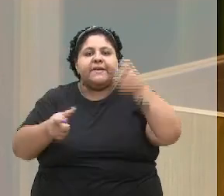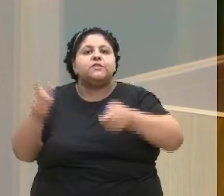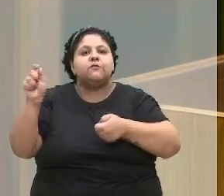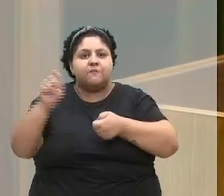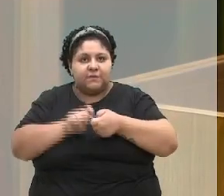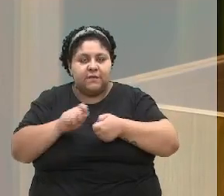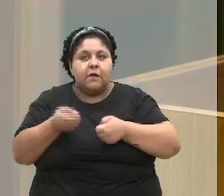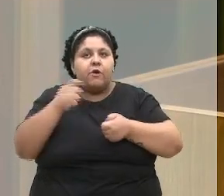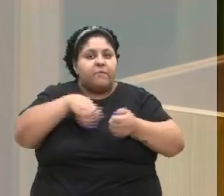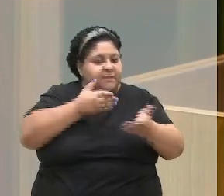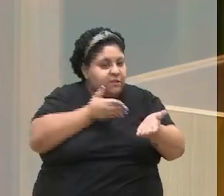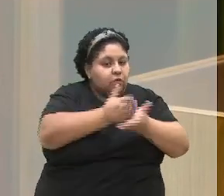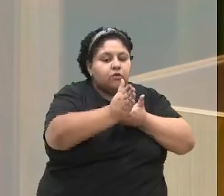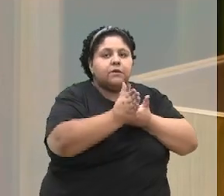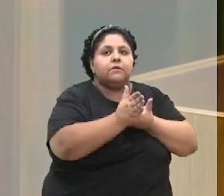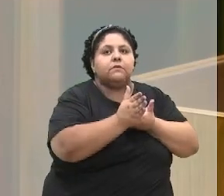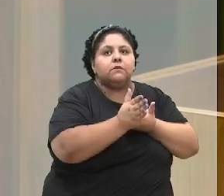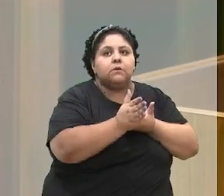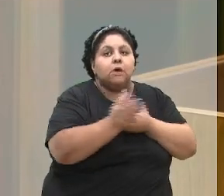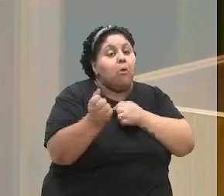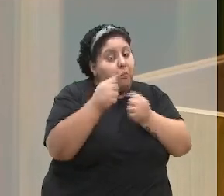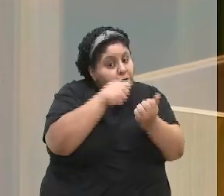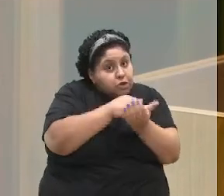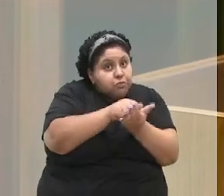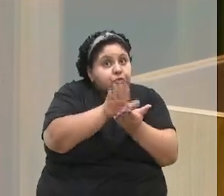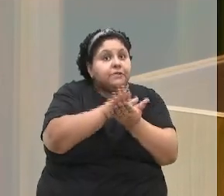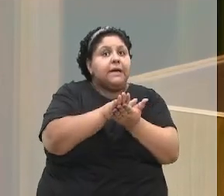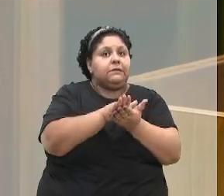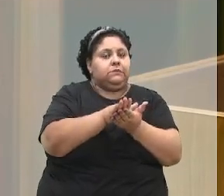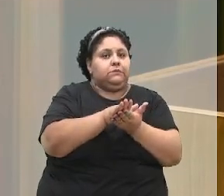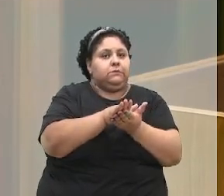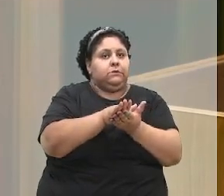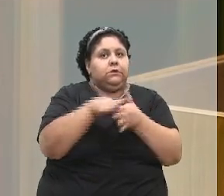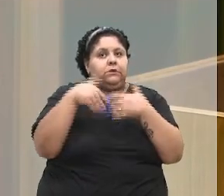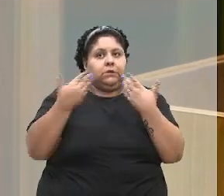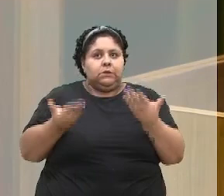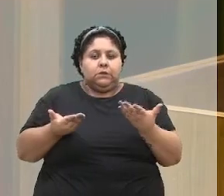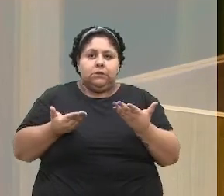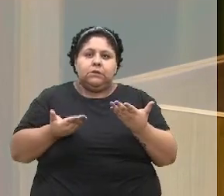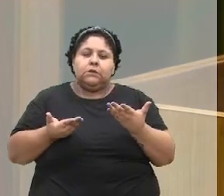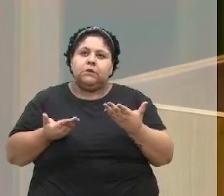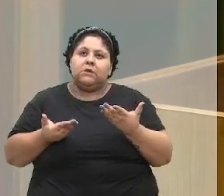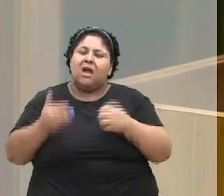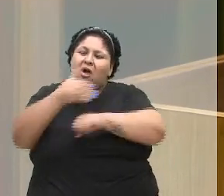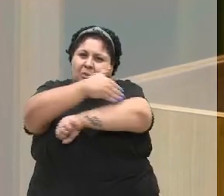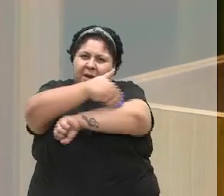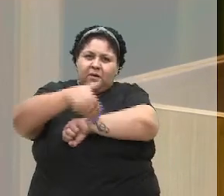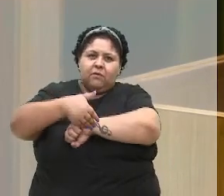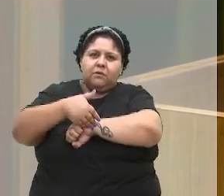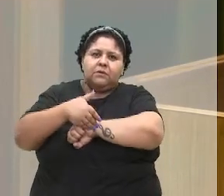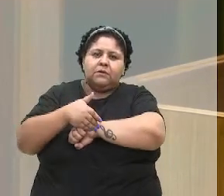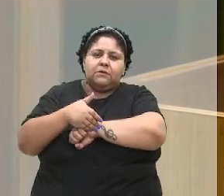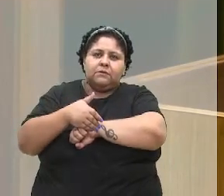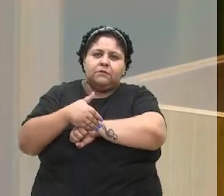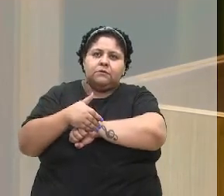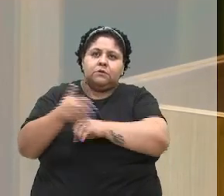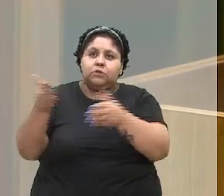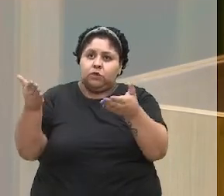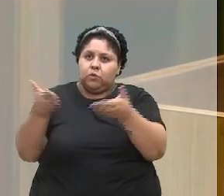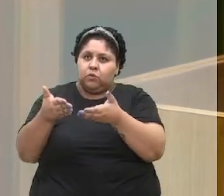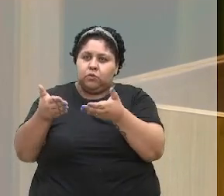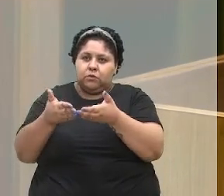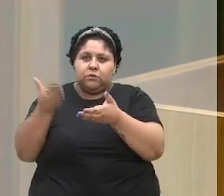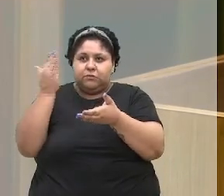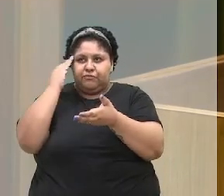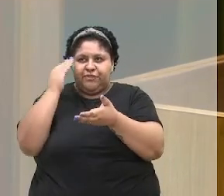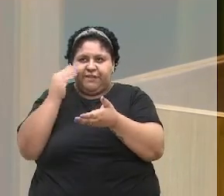autorizar, porque senão não dá, pode ser multado, pode ser penalizado. Então, assim, é uma rua, hoje não sei se dá para chamar